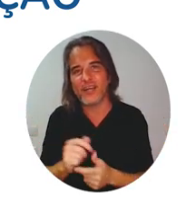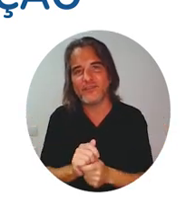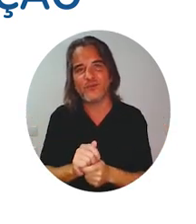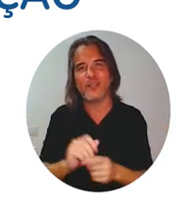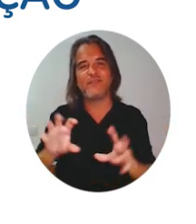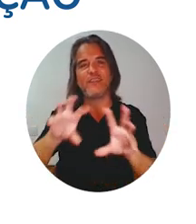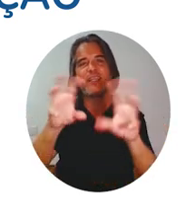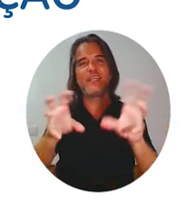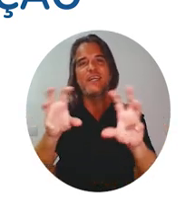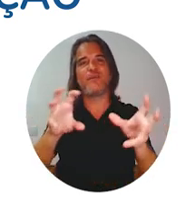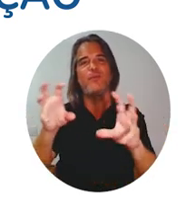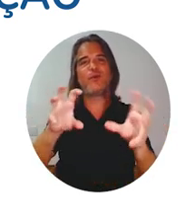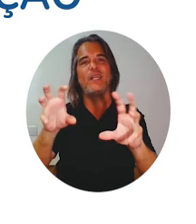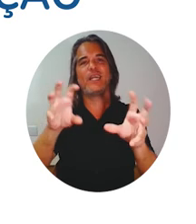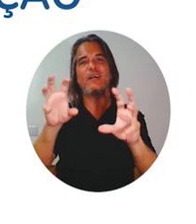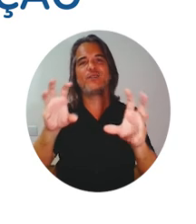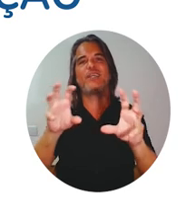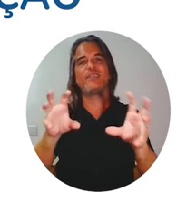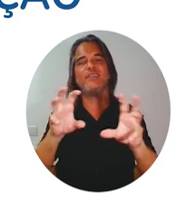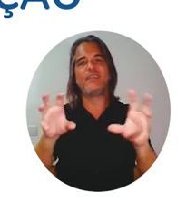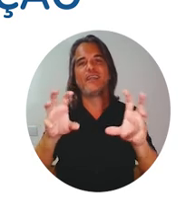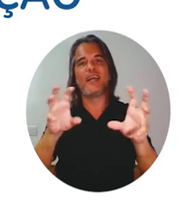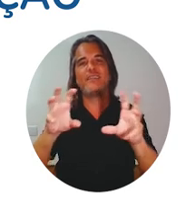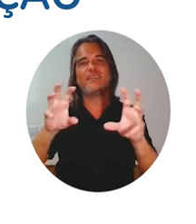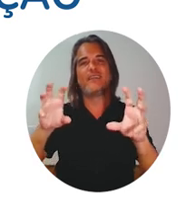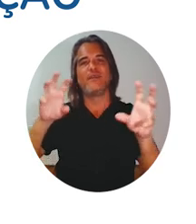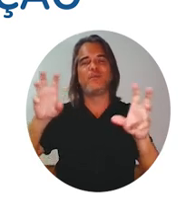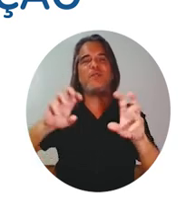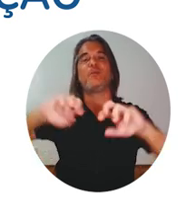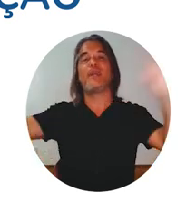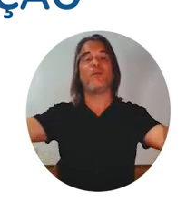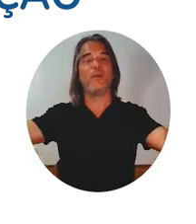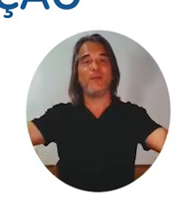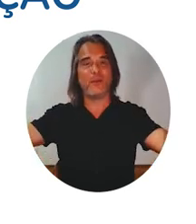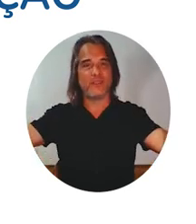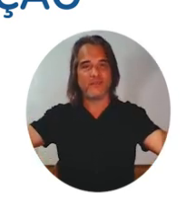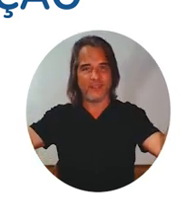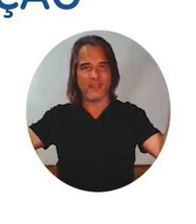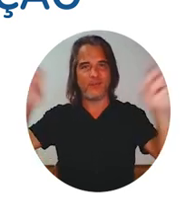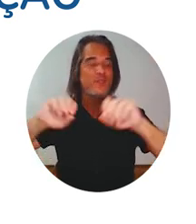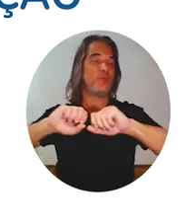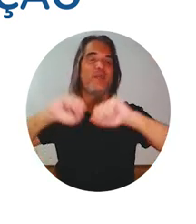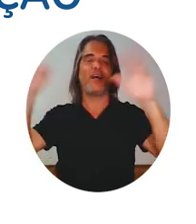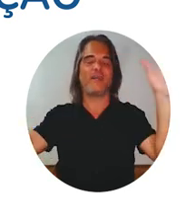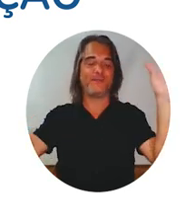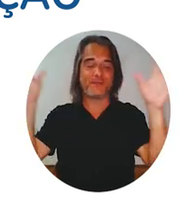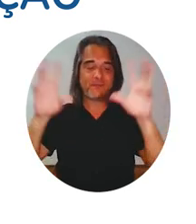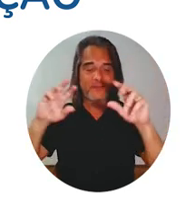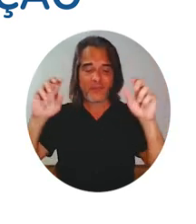com gráfico. Né? Você fez aquele gráfico, pô, legal, já. Aí, você pode publicar um paper, né?